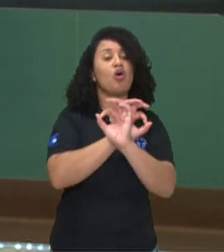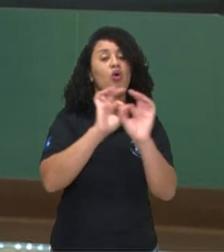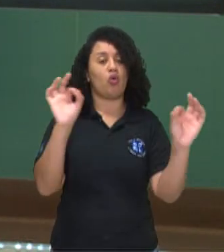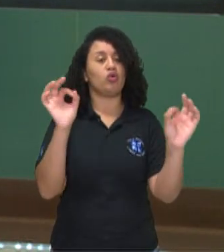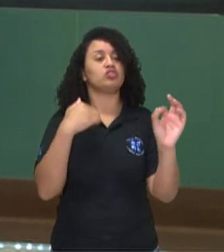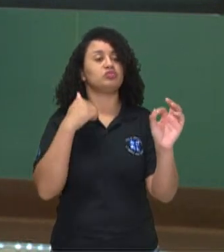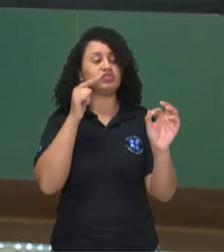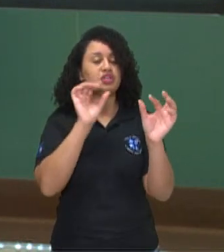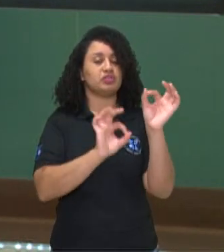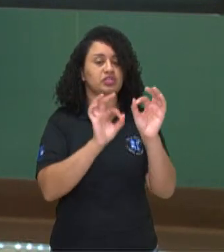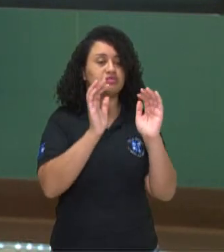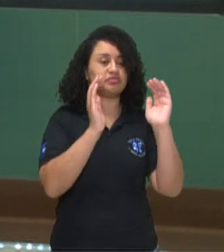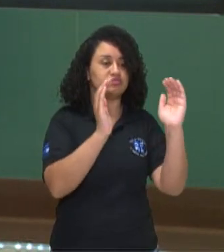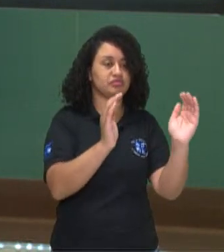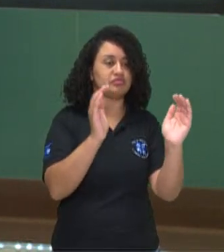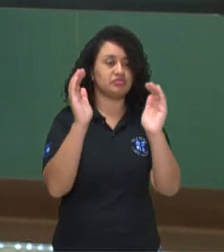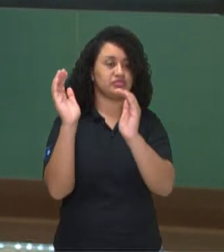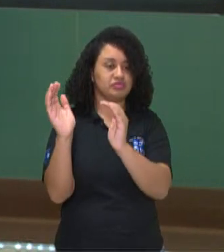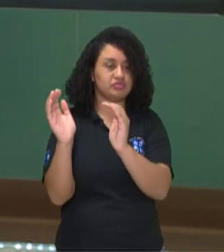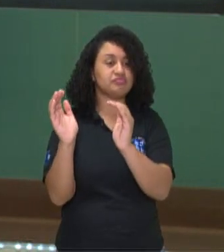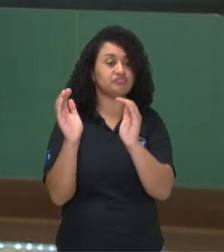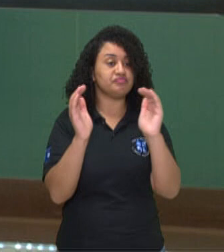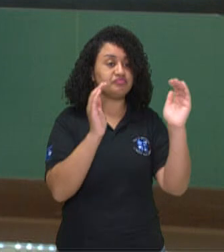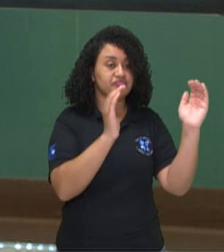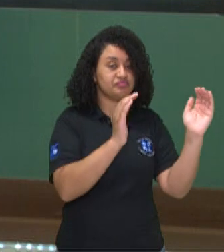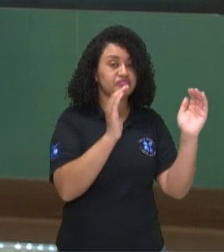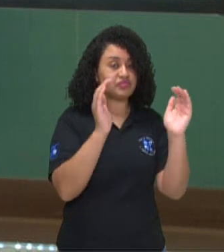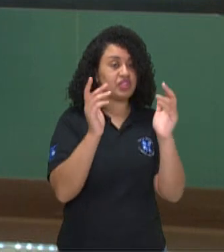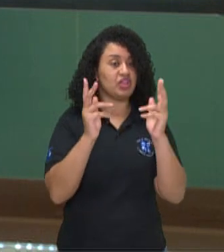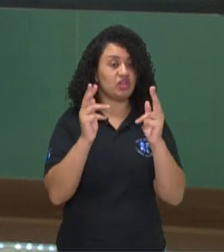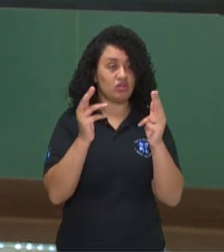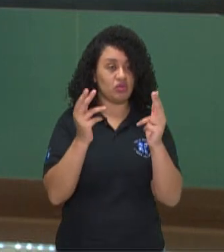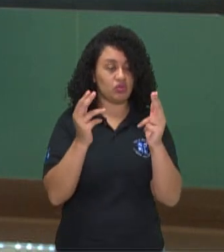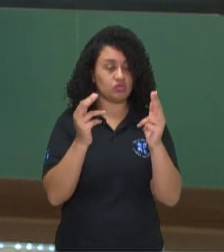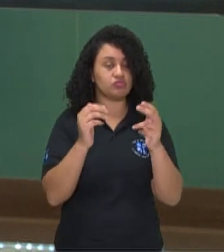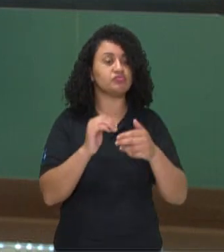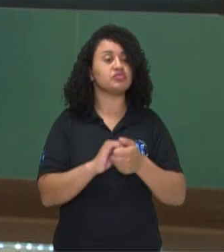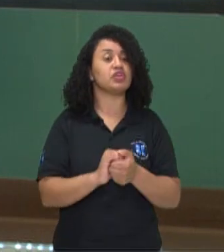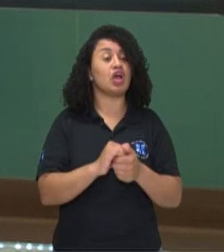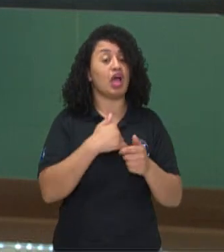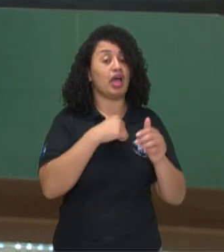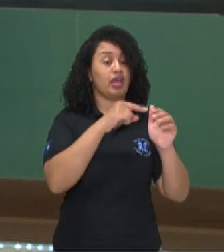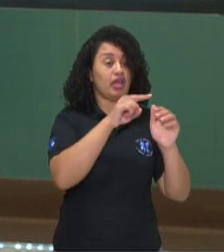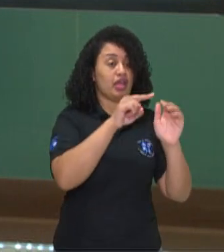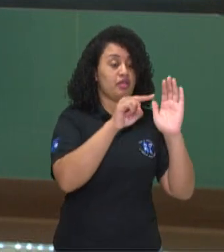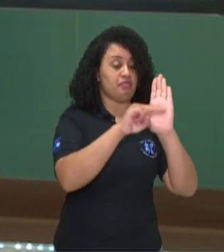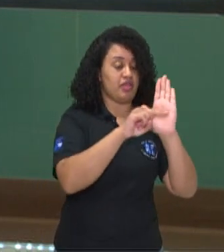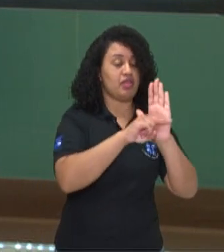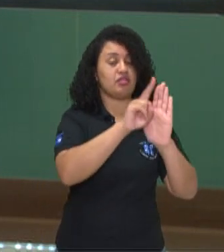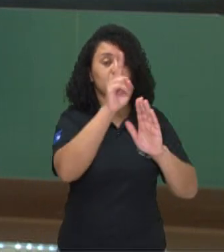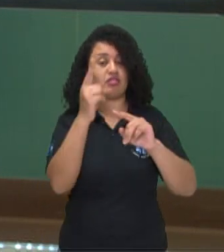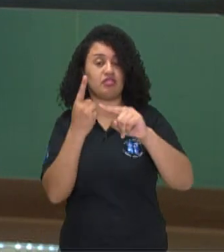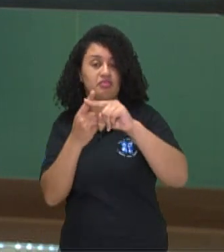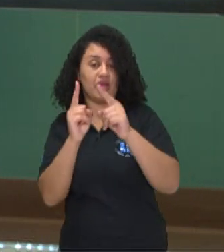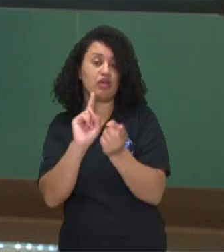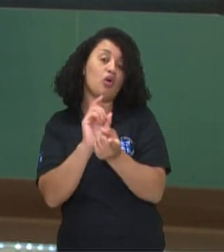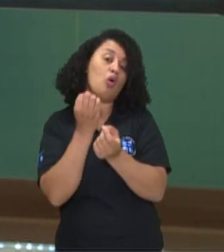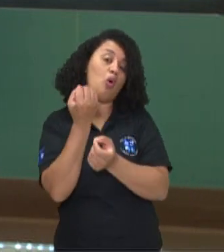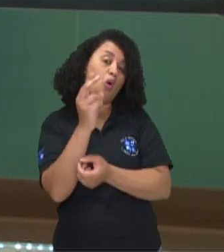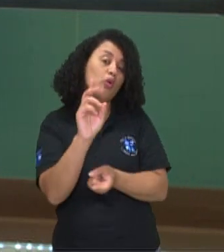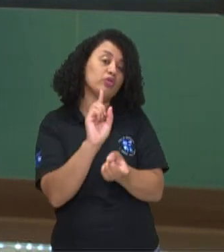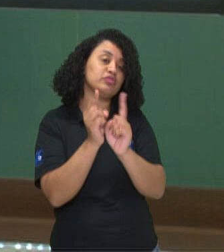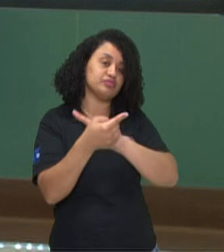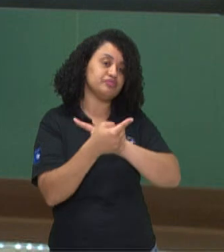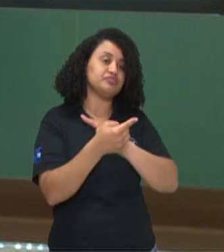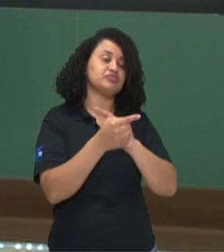Você escreve como a raiz quadrada do primeiro e do segundo. Do primeiro e do segundo, intercalando os sinais de mais e menos, tá bom? Ó,